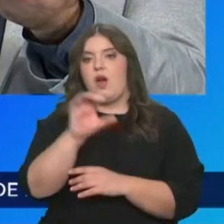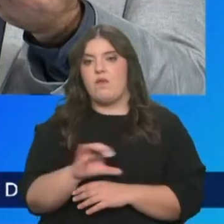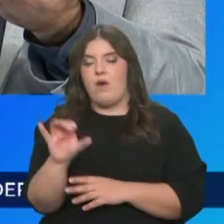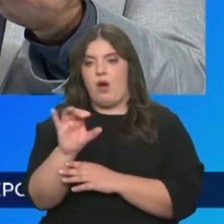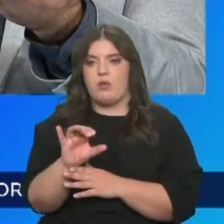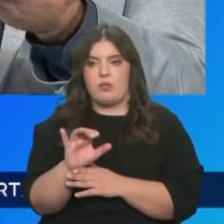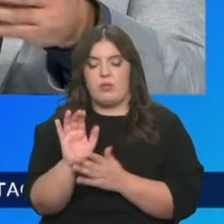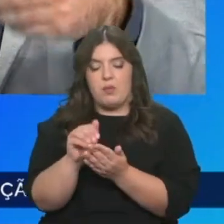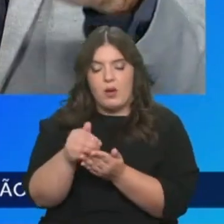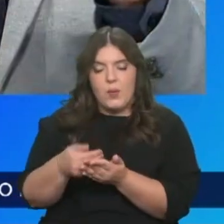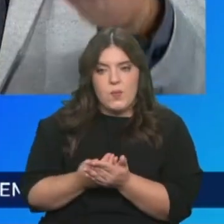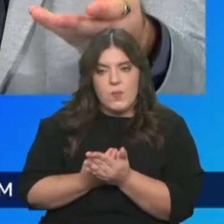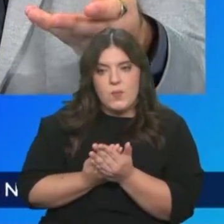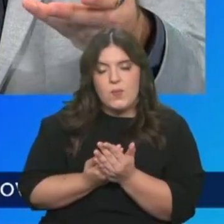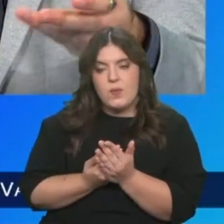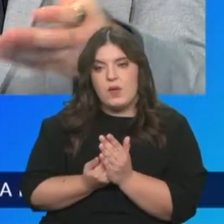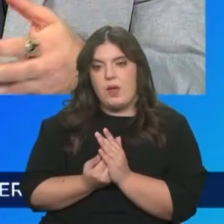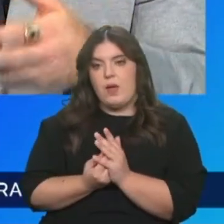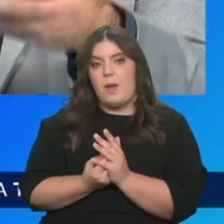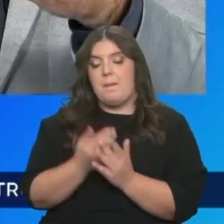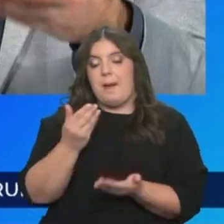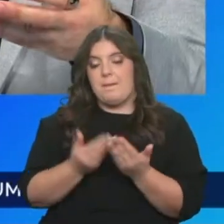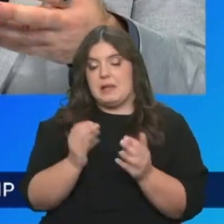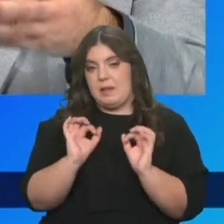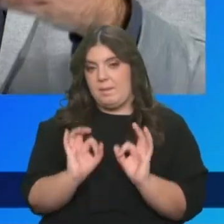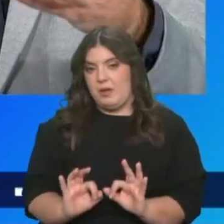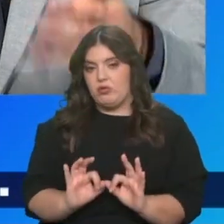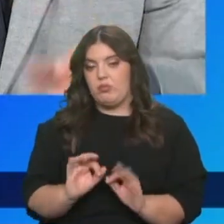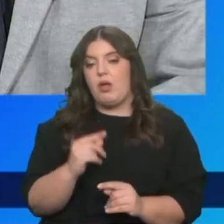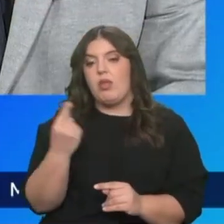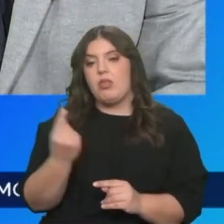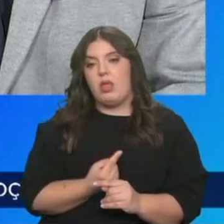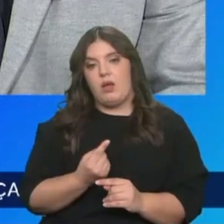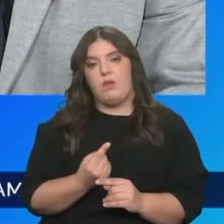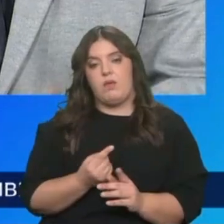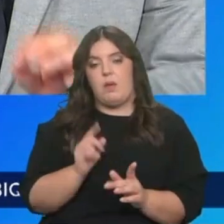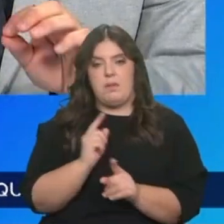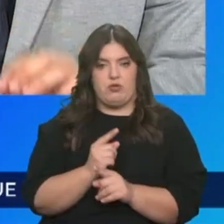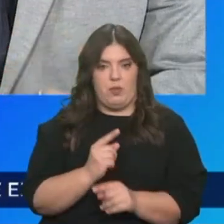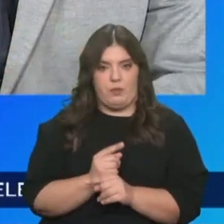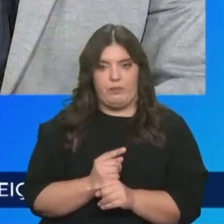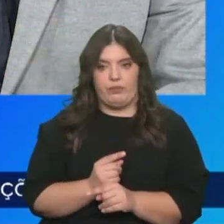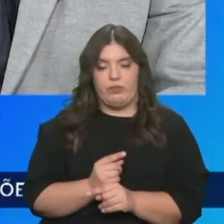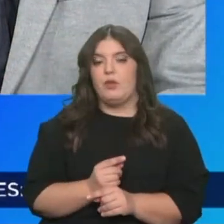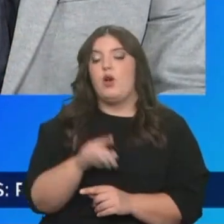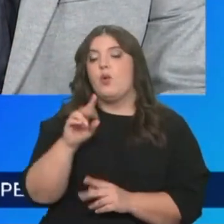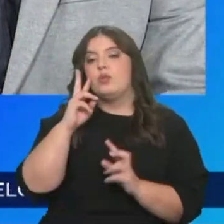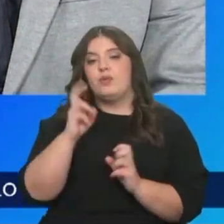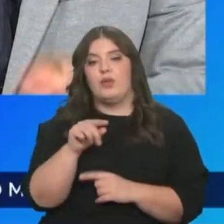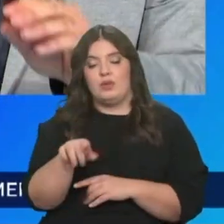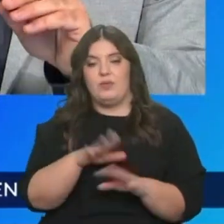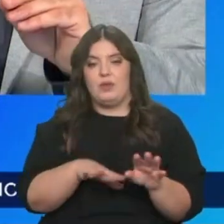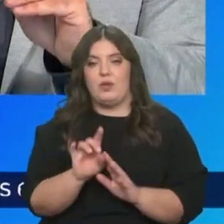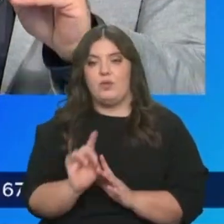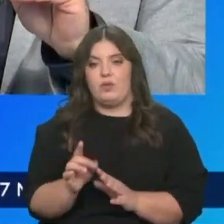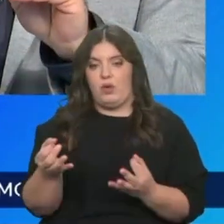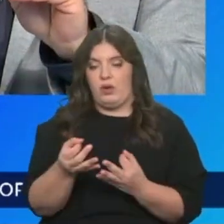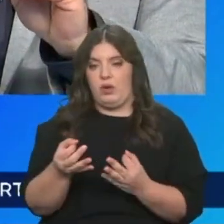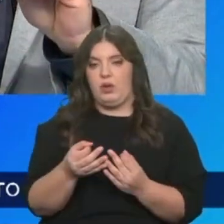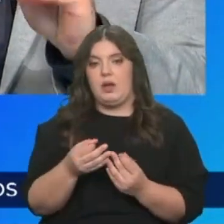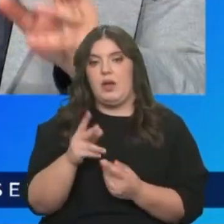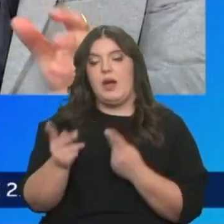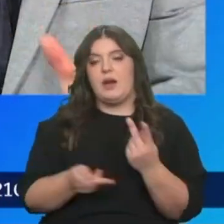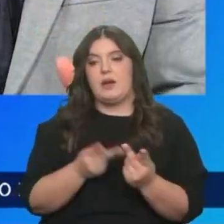deste poço gravitacional para a mesma massa deve ser exatamente a mesma. O que estes investigadores fizeram foi